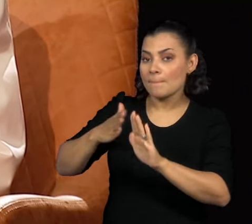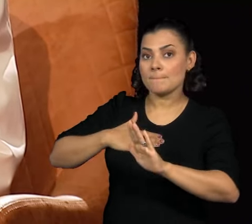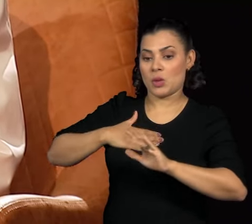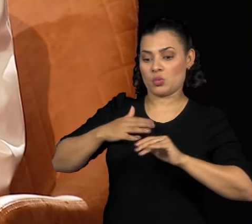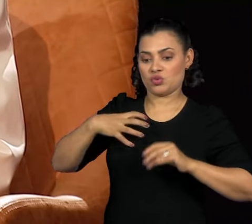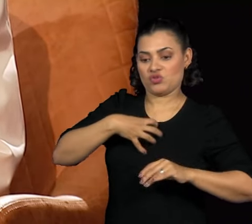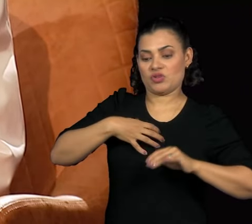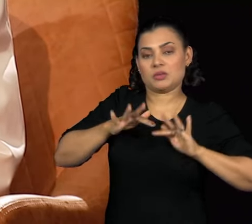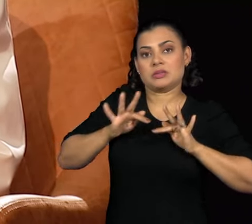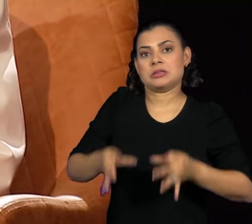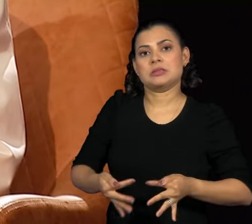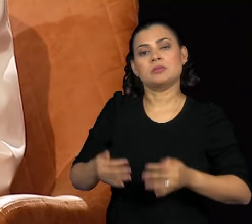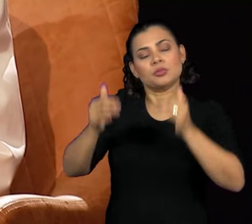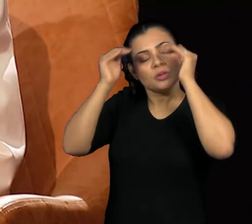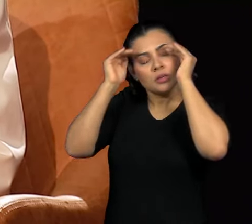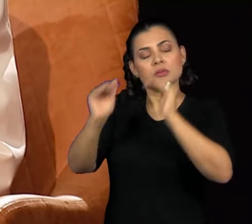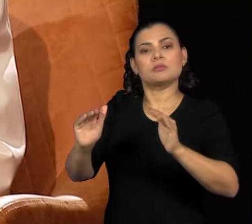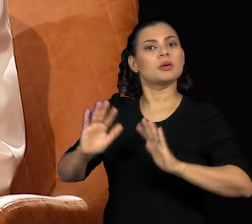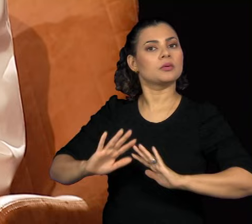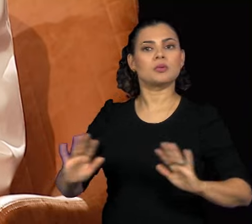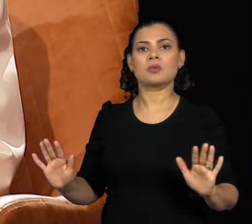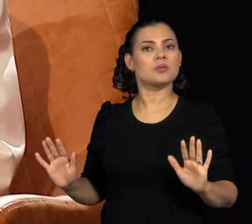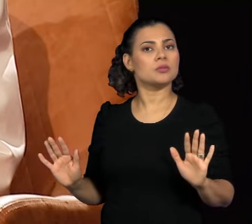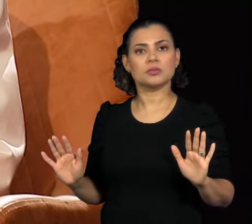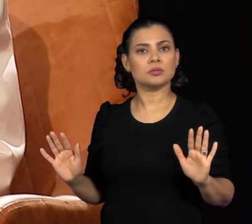respeitoso, e